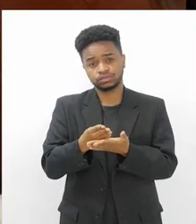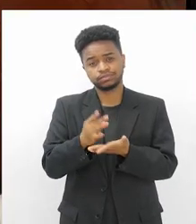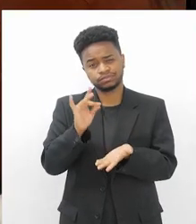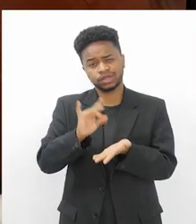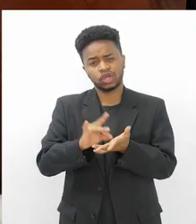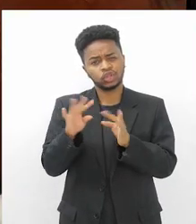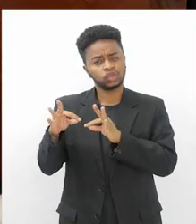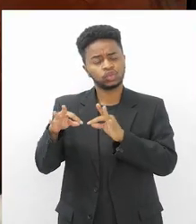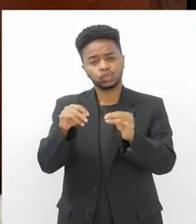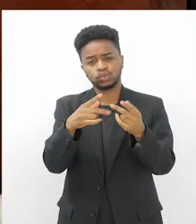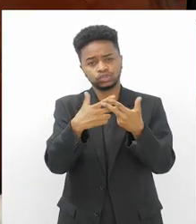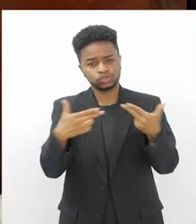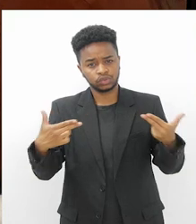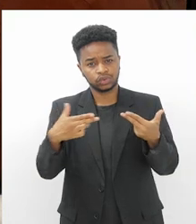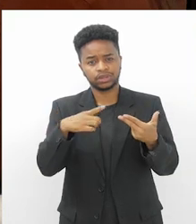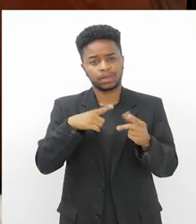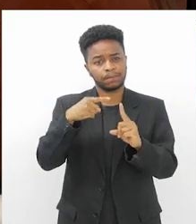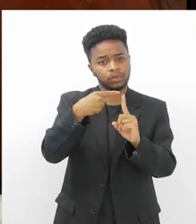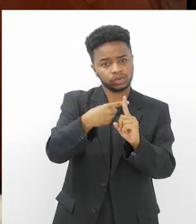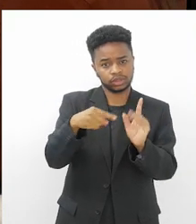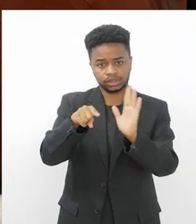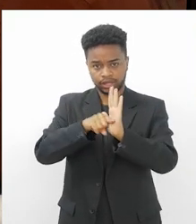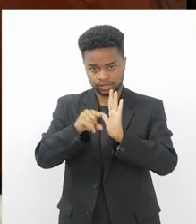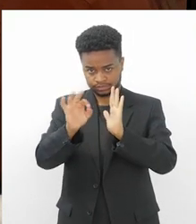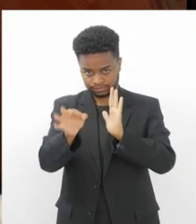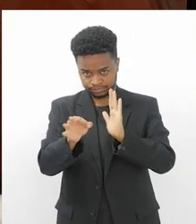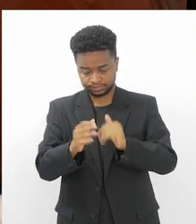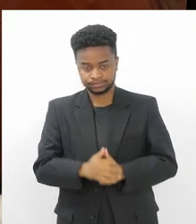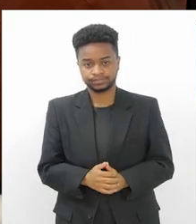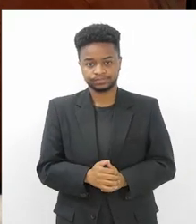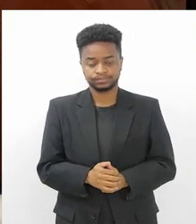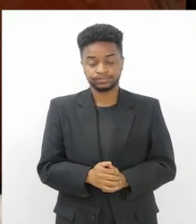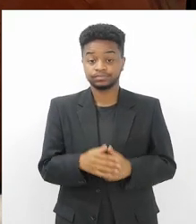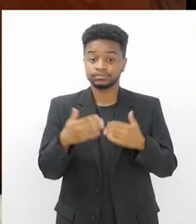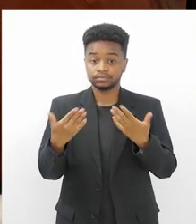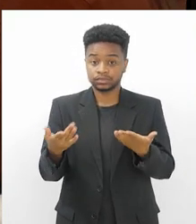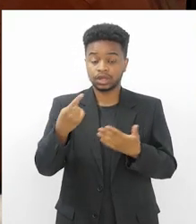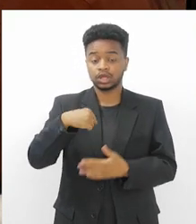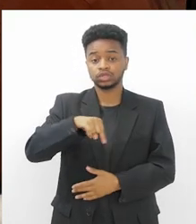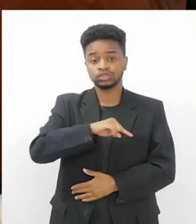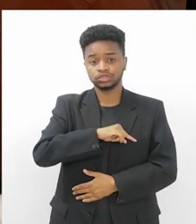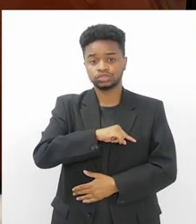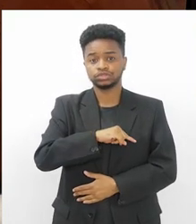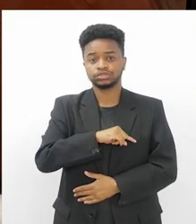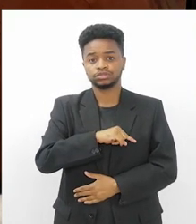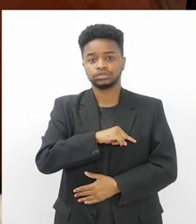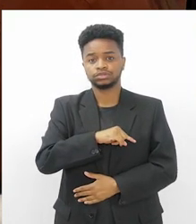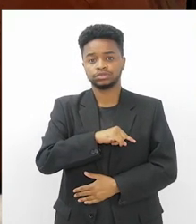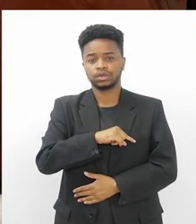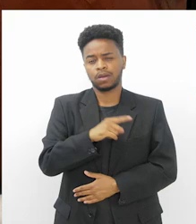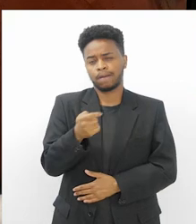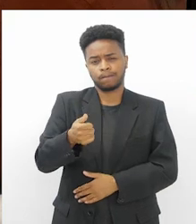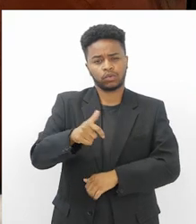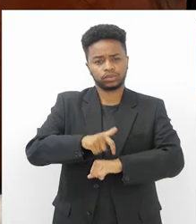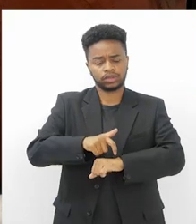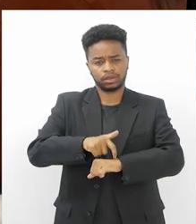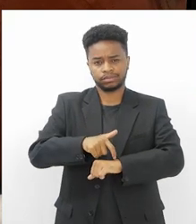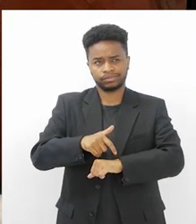acho que isso tem a ver, todas as coisas têm os prós e os contras. A gente,